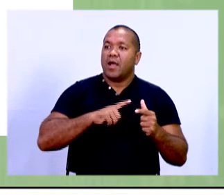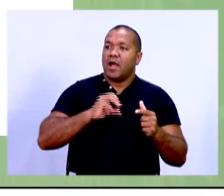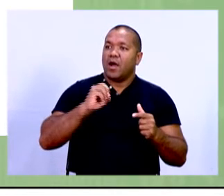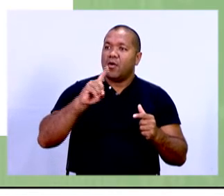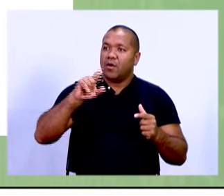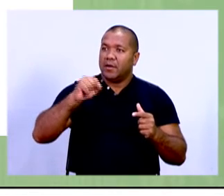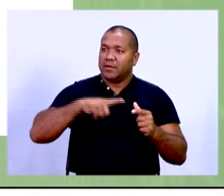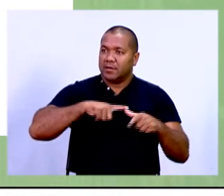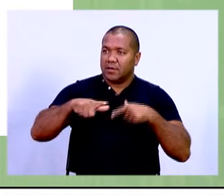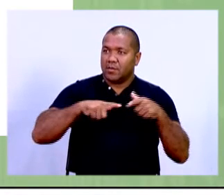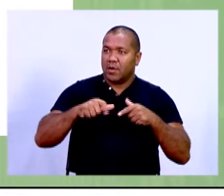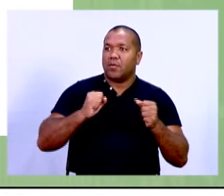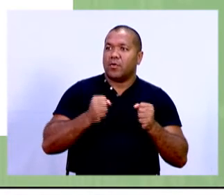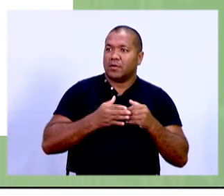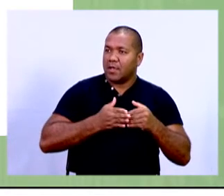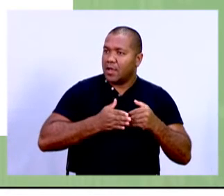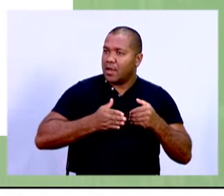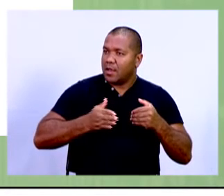andamento,